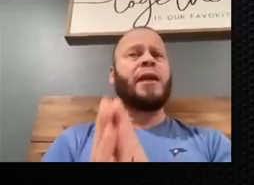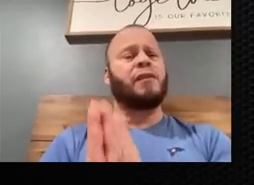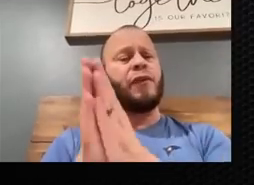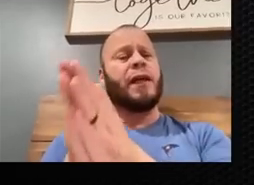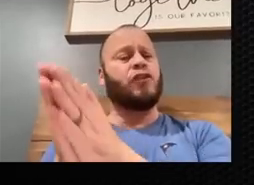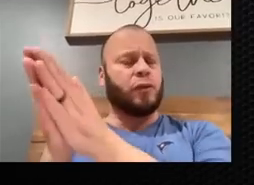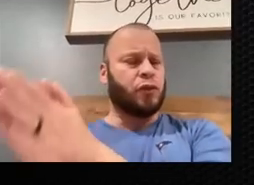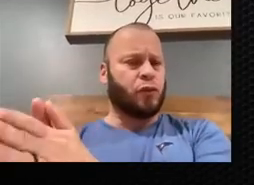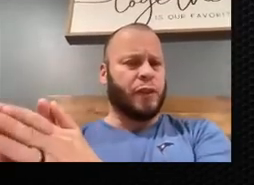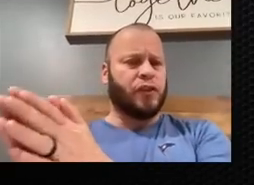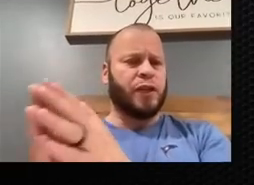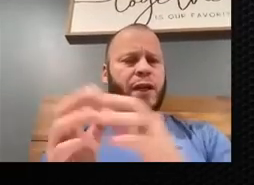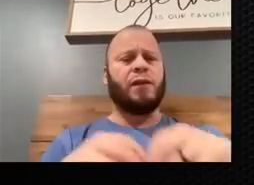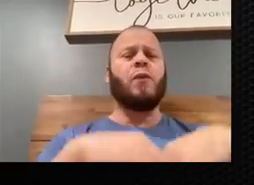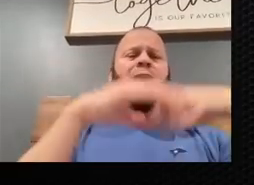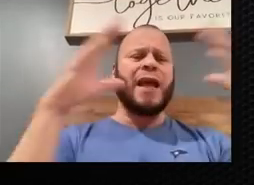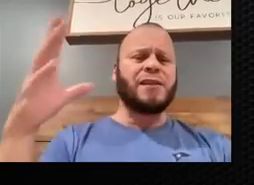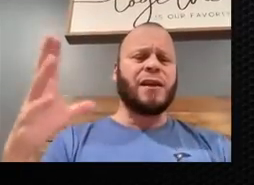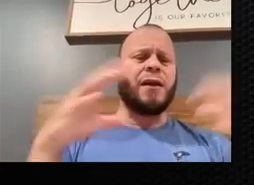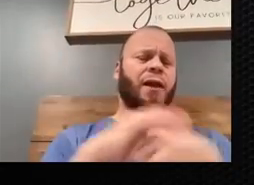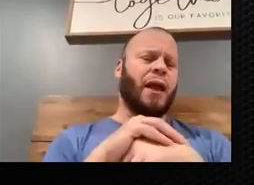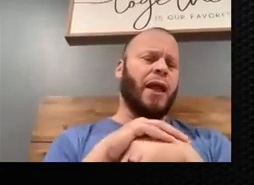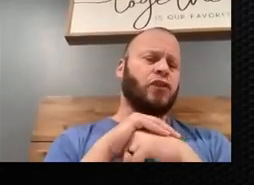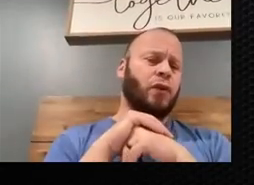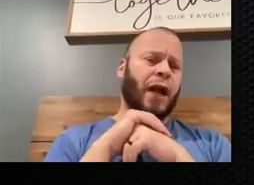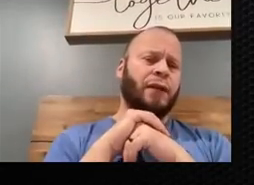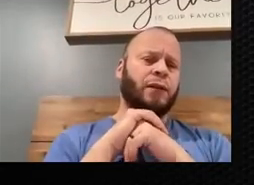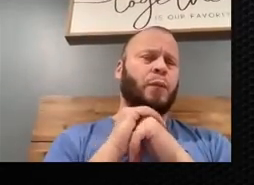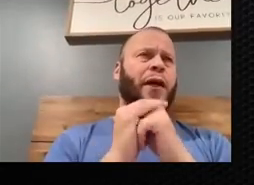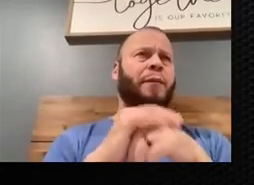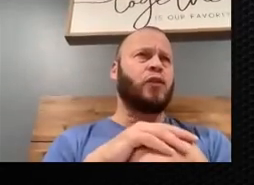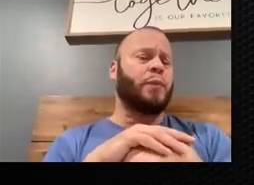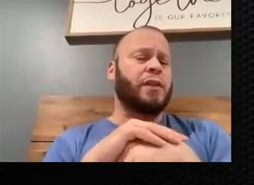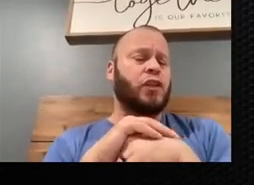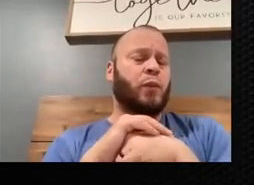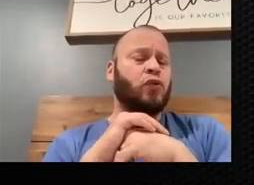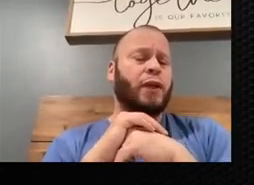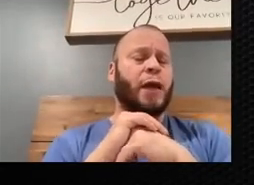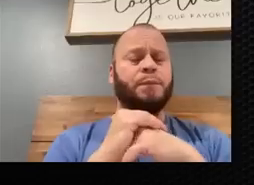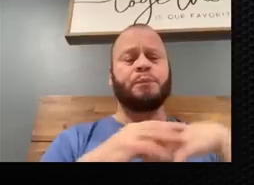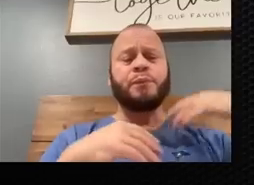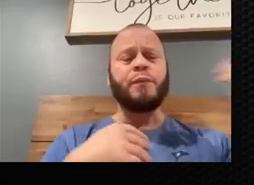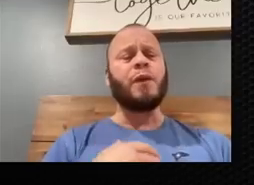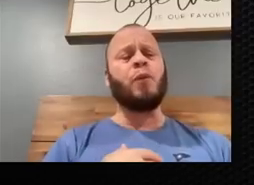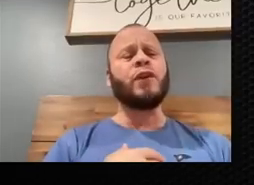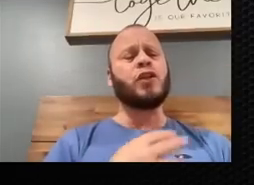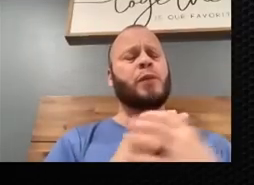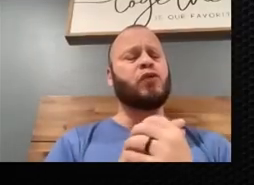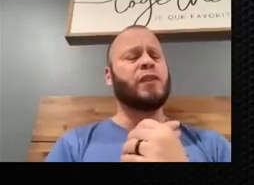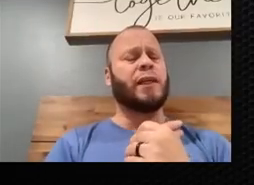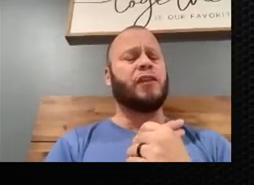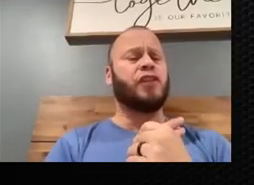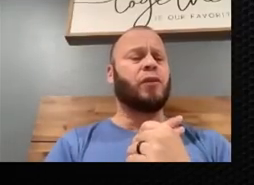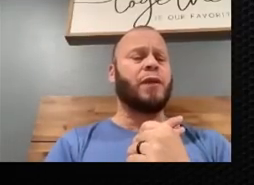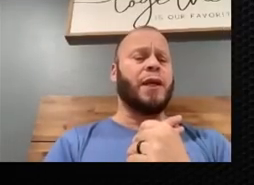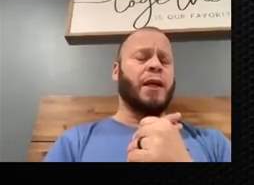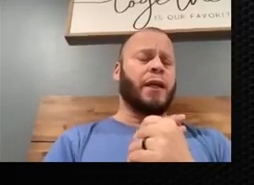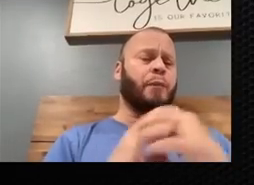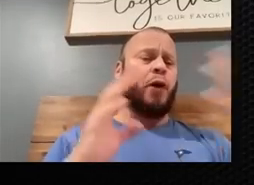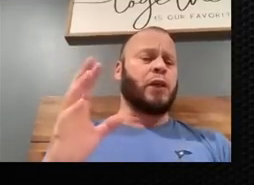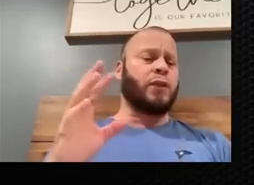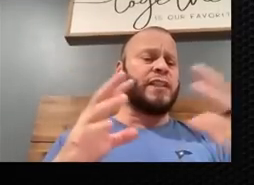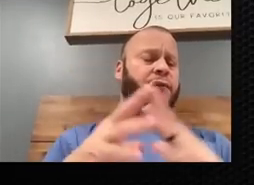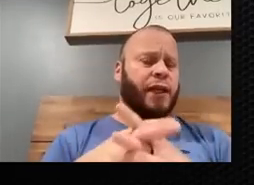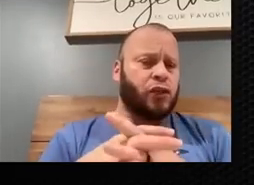a gente começa a falar de outras coisas. Então essa é a jogada. Então parabéns, presidente Bolsonaro. Muitas pessoas acreditam